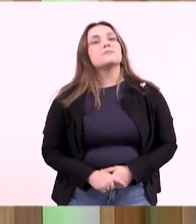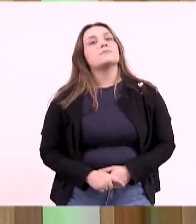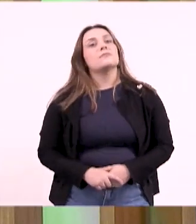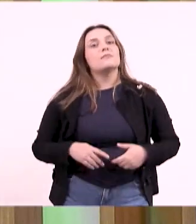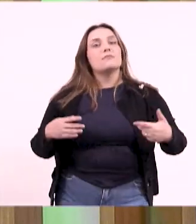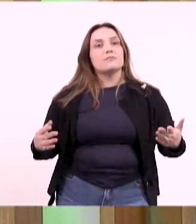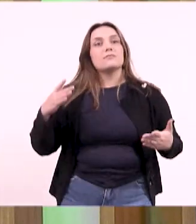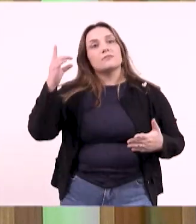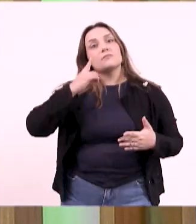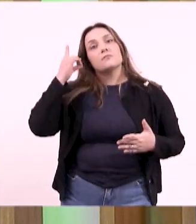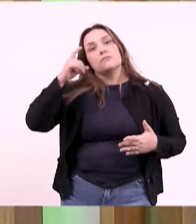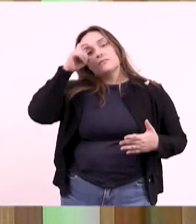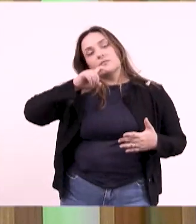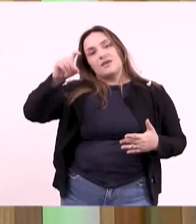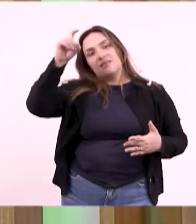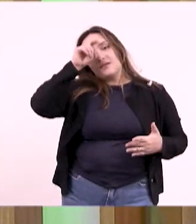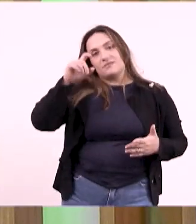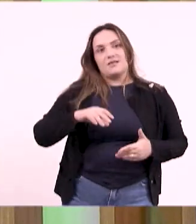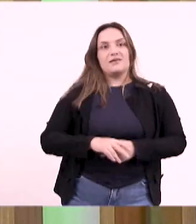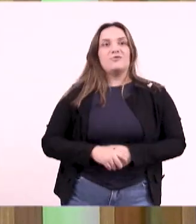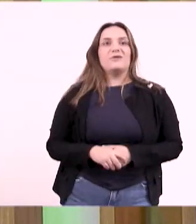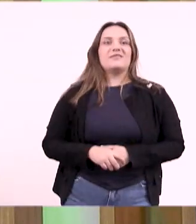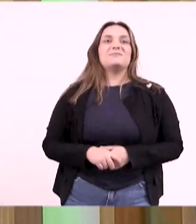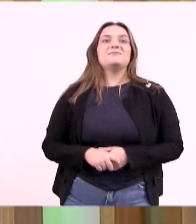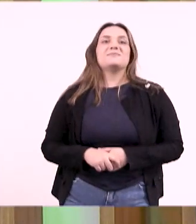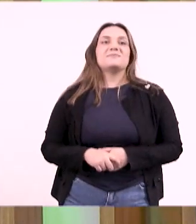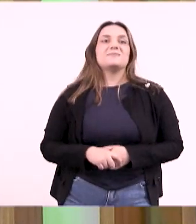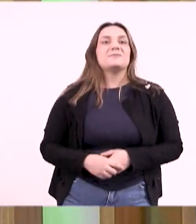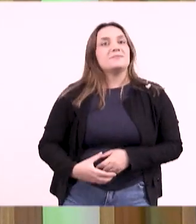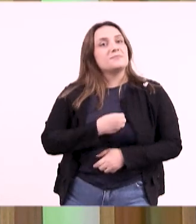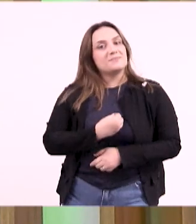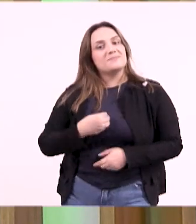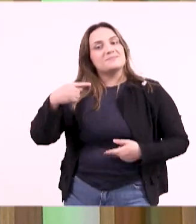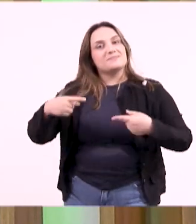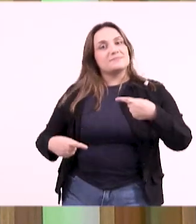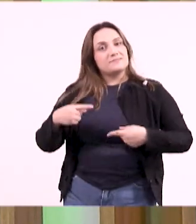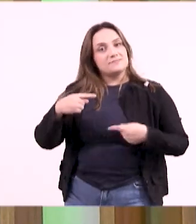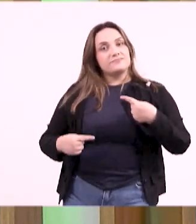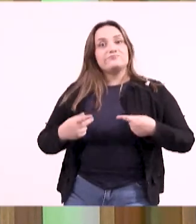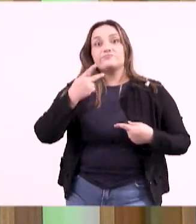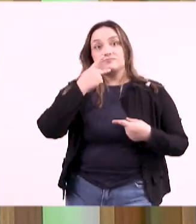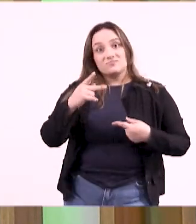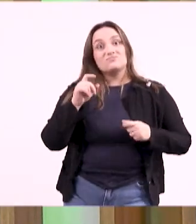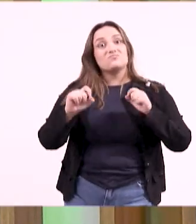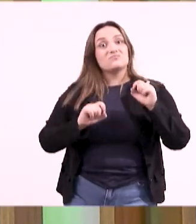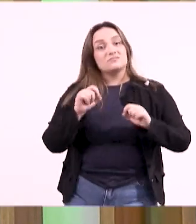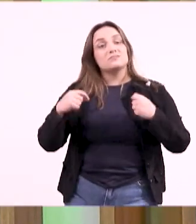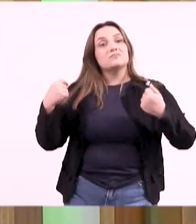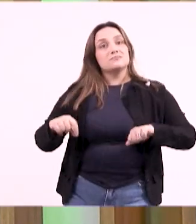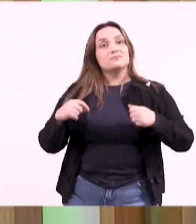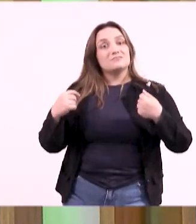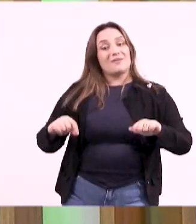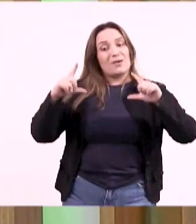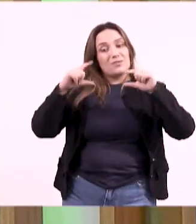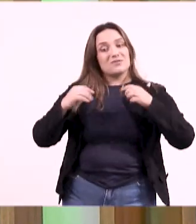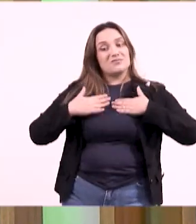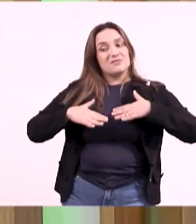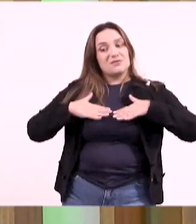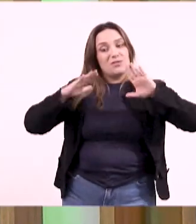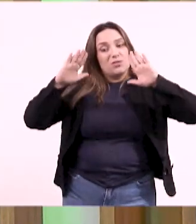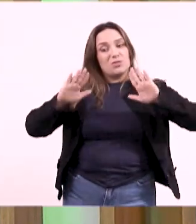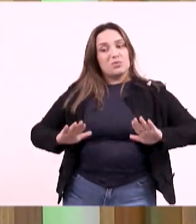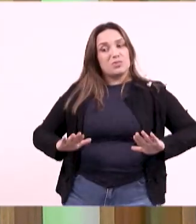O deputado Zeca do PT também participou desse debate e disse que é preciso baixar os ânimos dos